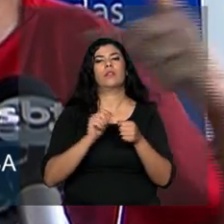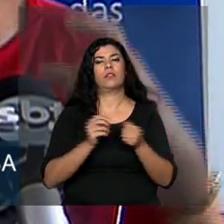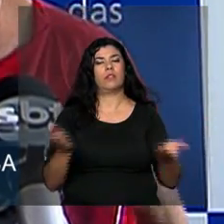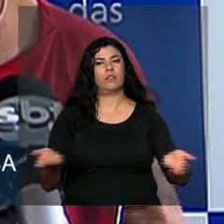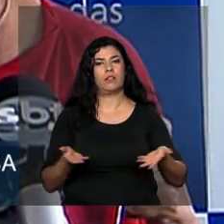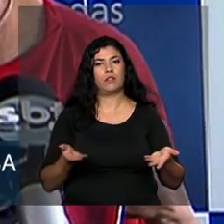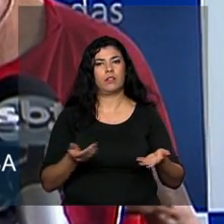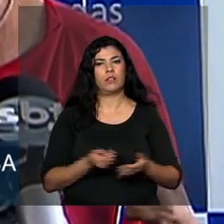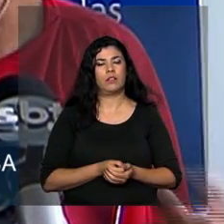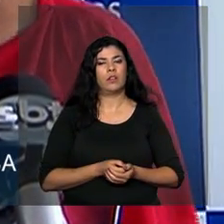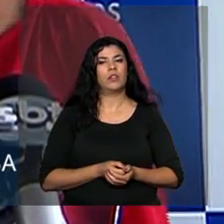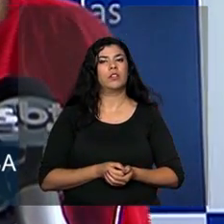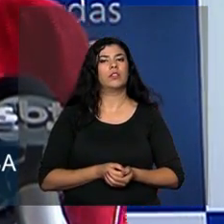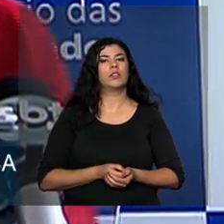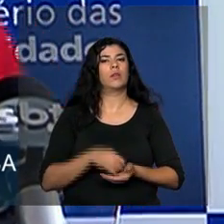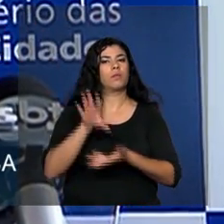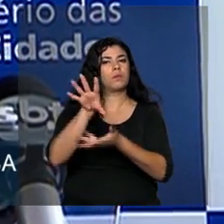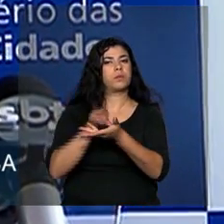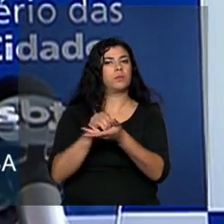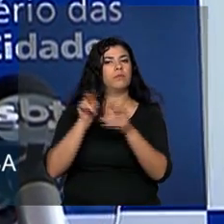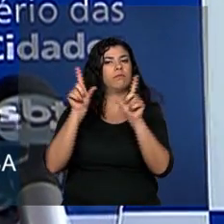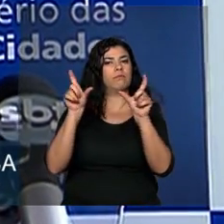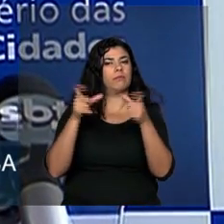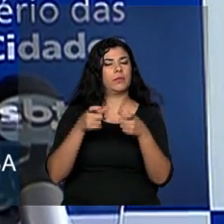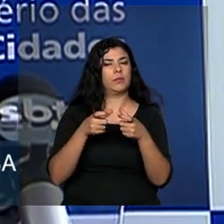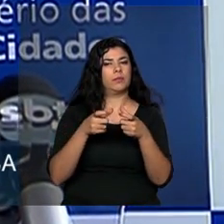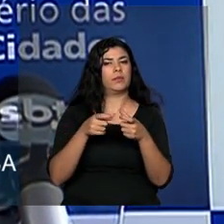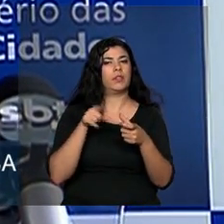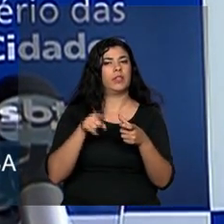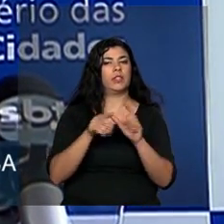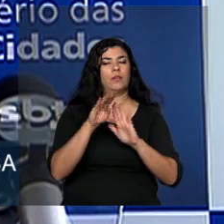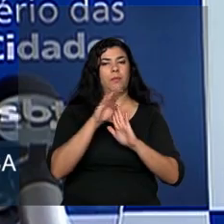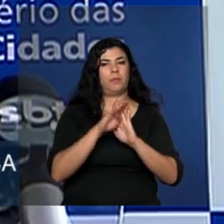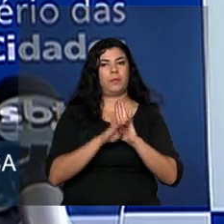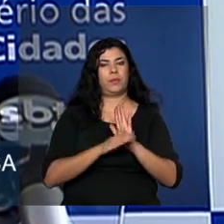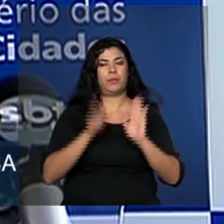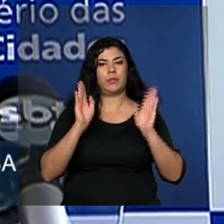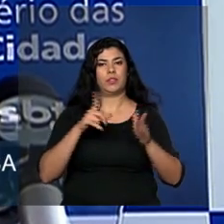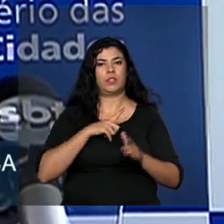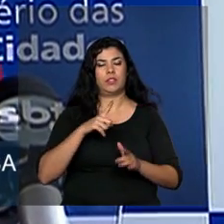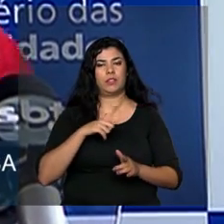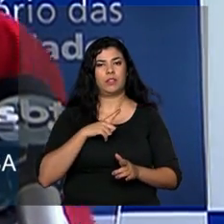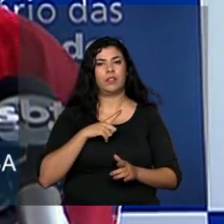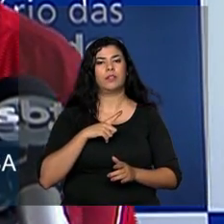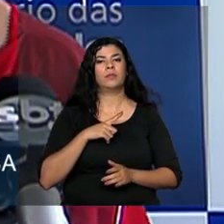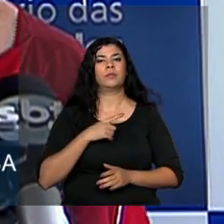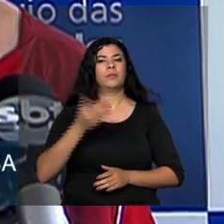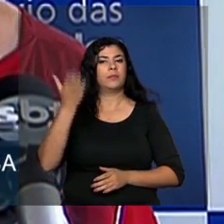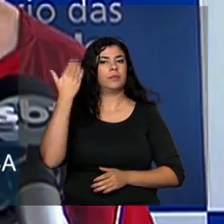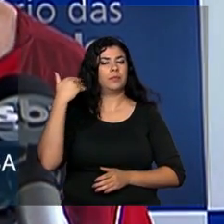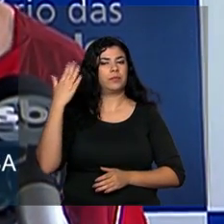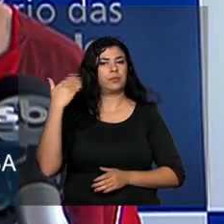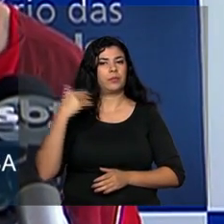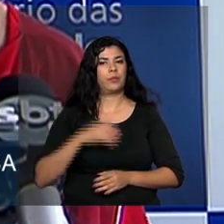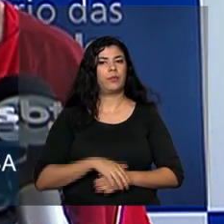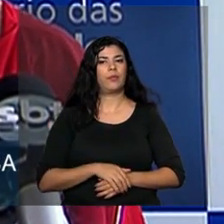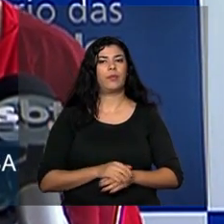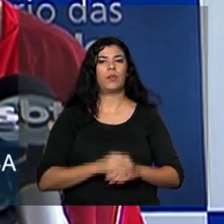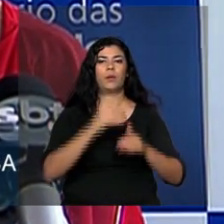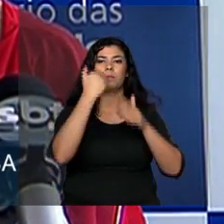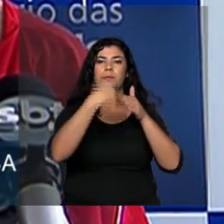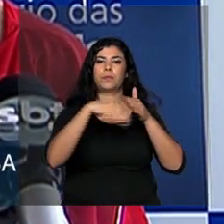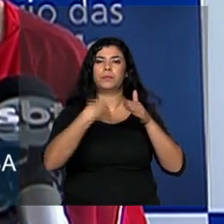fazendo? Absorvendo menos. No programa, nesse programa que existe, que é o programa de desoneração da folha,